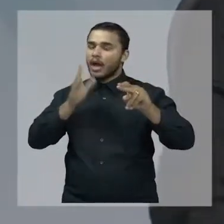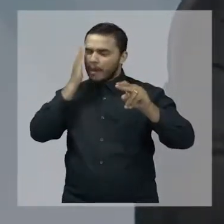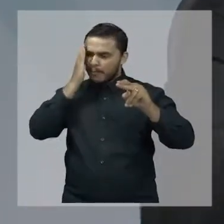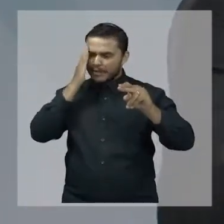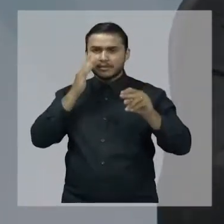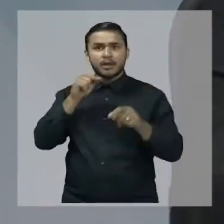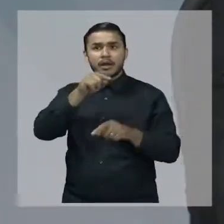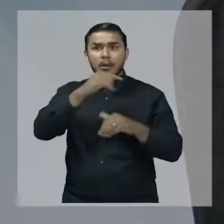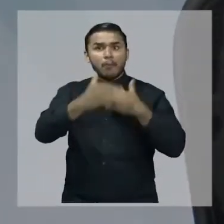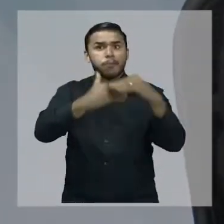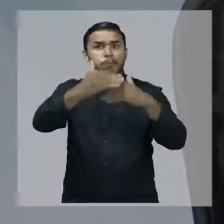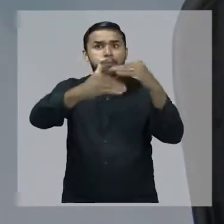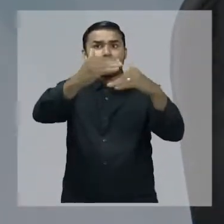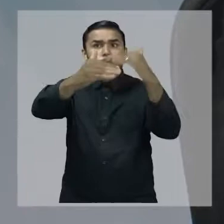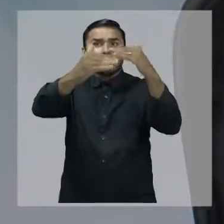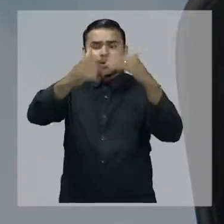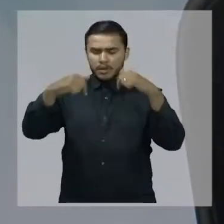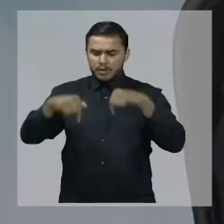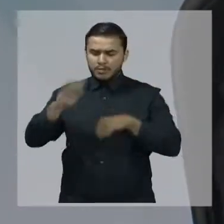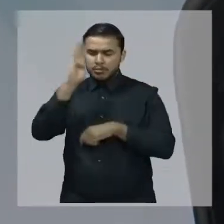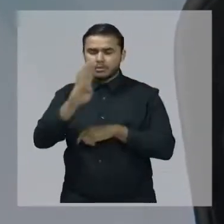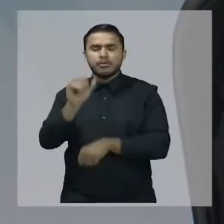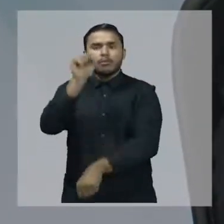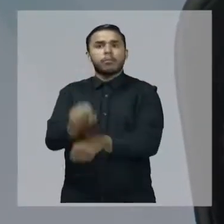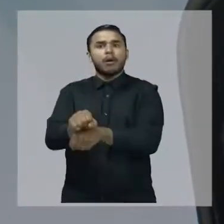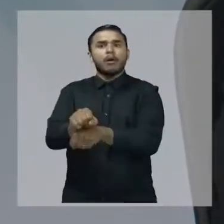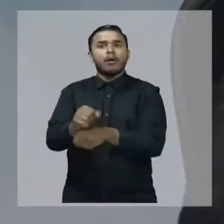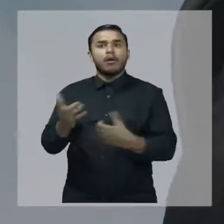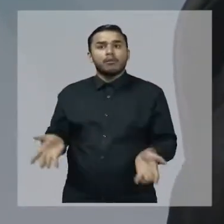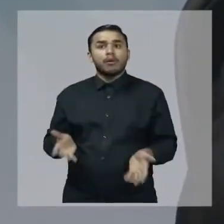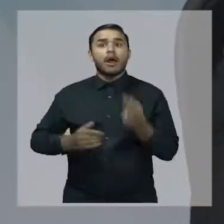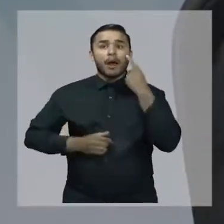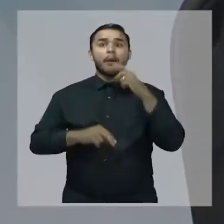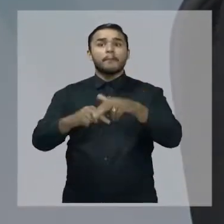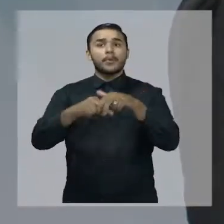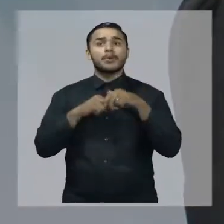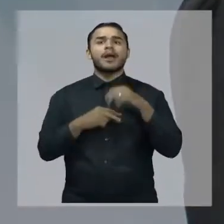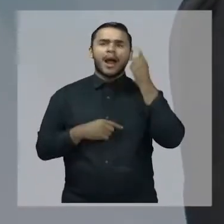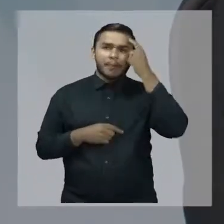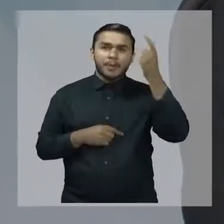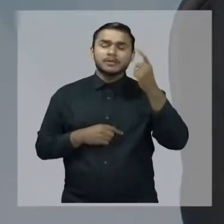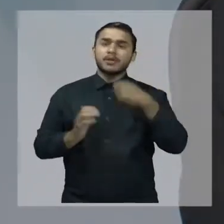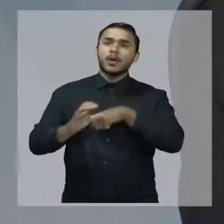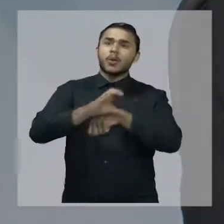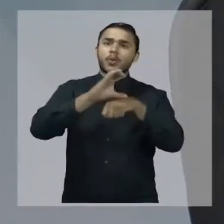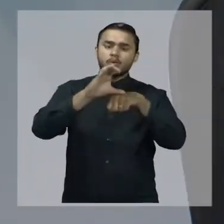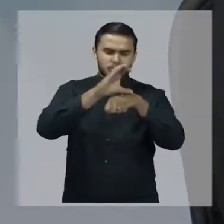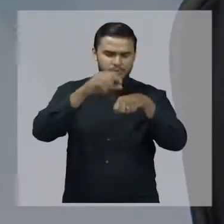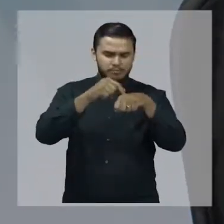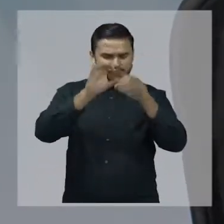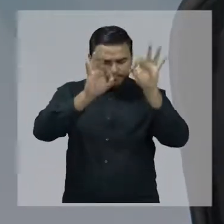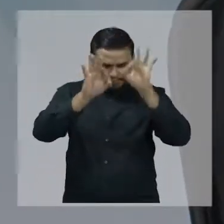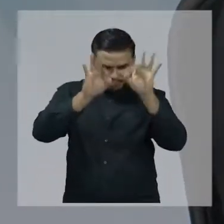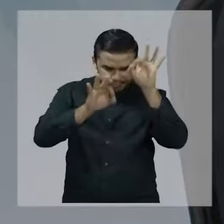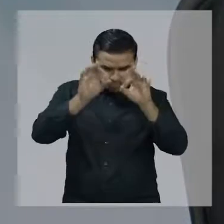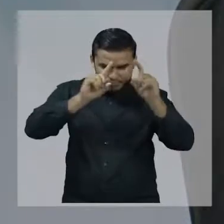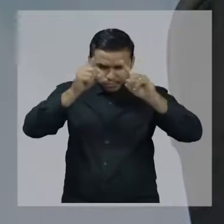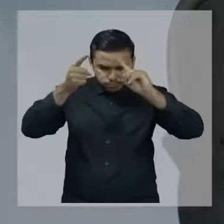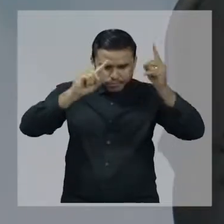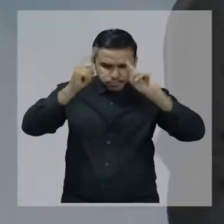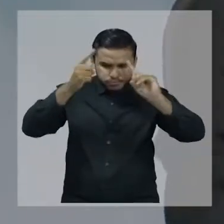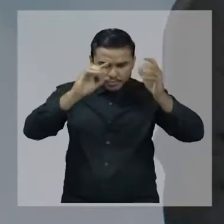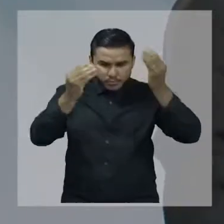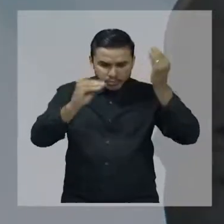de empresa estatal, Eletrobras, Furda, Banco do Brasil. A Constituição fez uma aposta errada. Onde essas